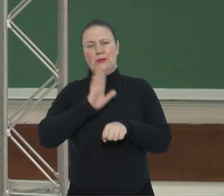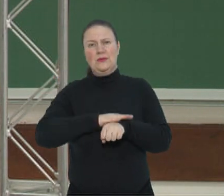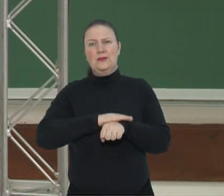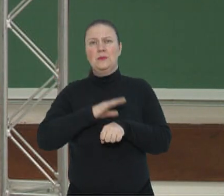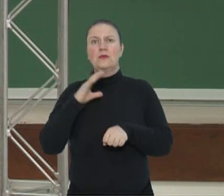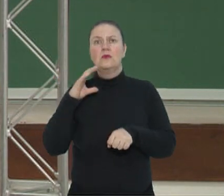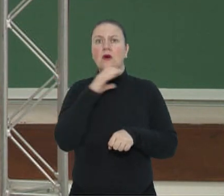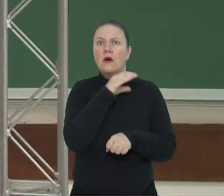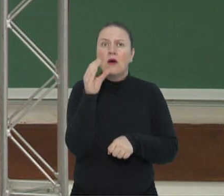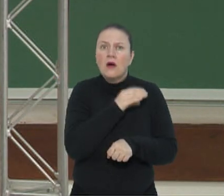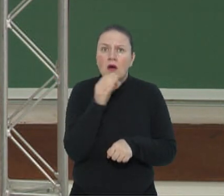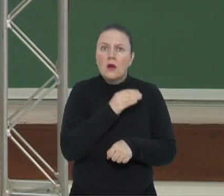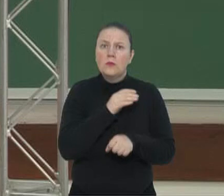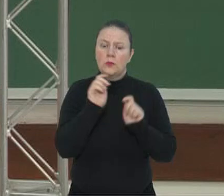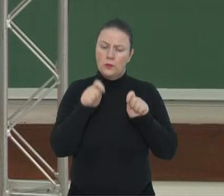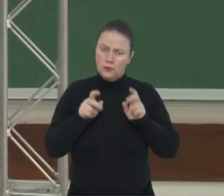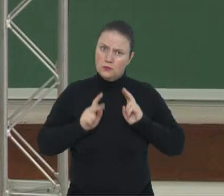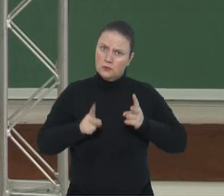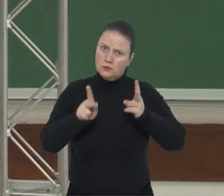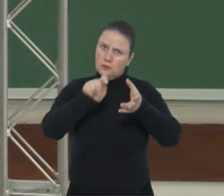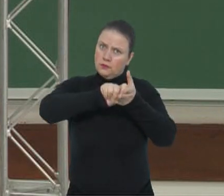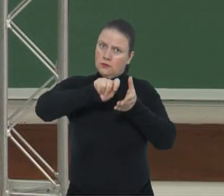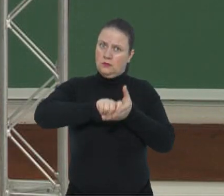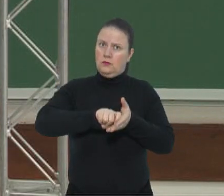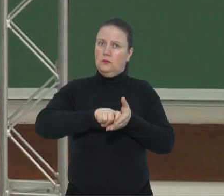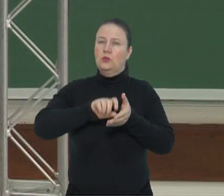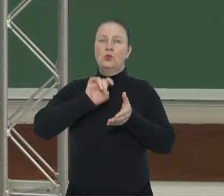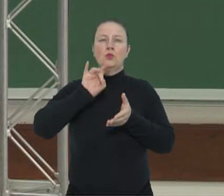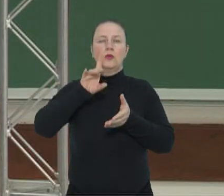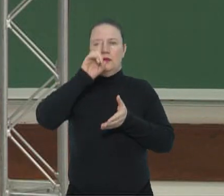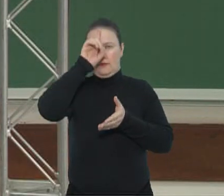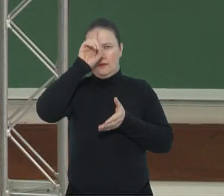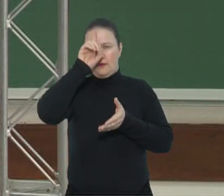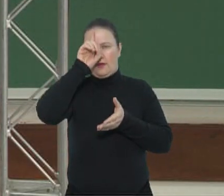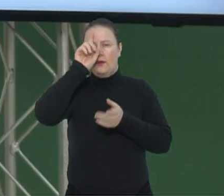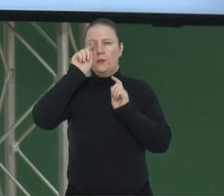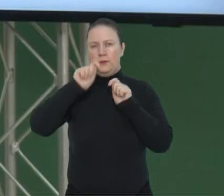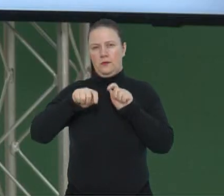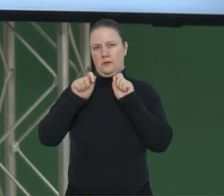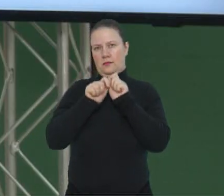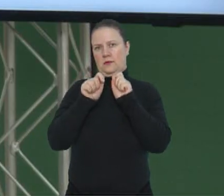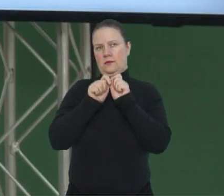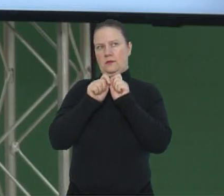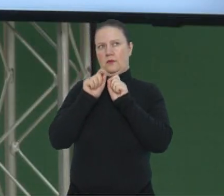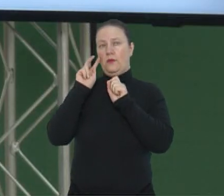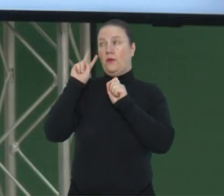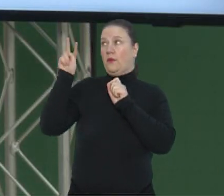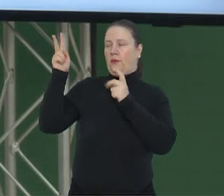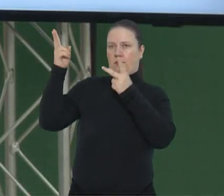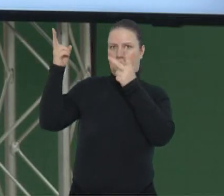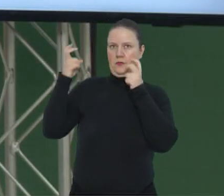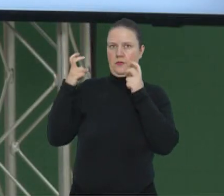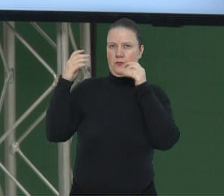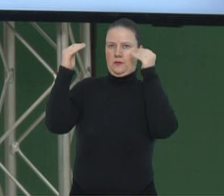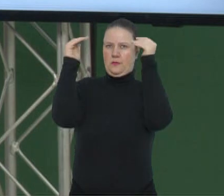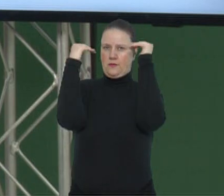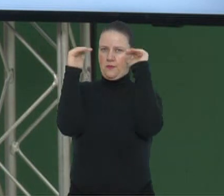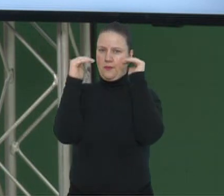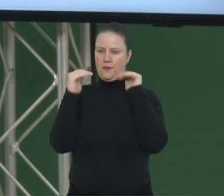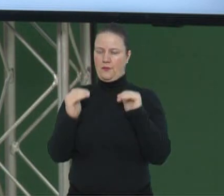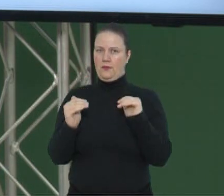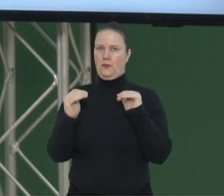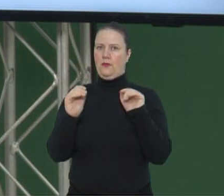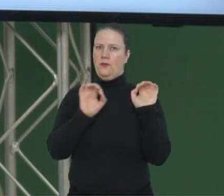continuar escrevendo, eu vou dar apenas uma dica aqui do que você poderia escrever, né? Trazendo essa estrutura para a nossa tela aqui